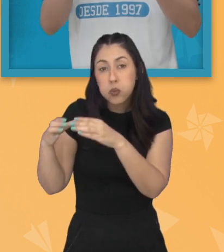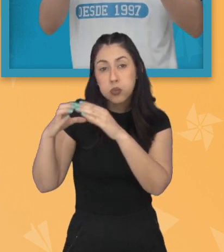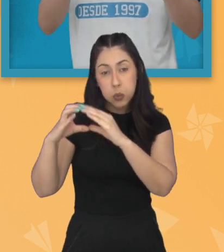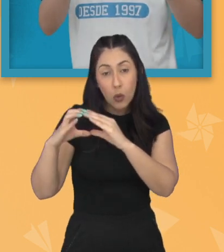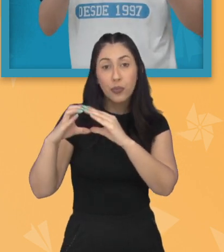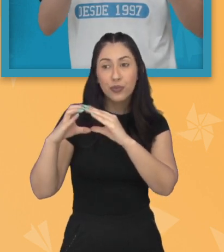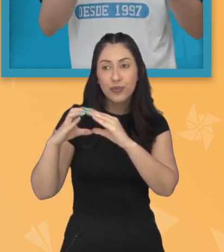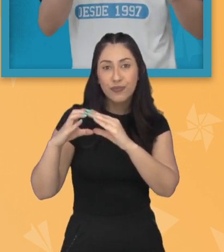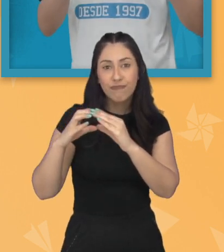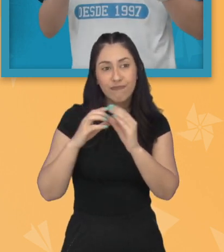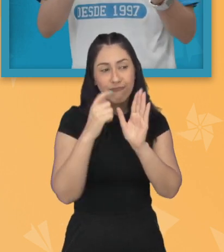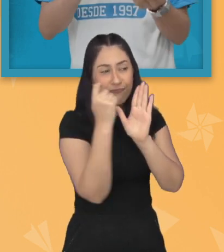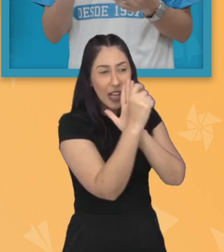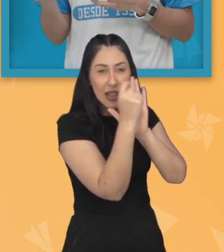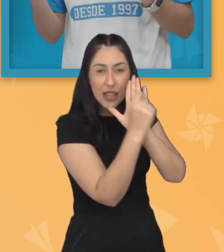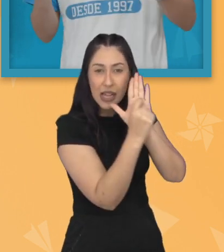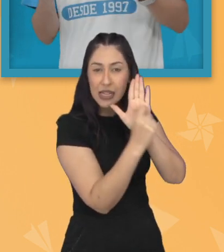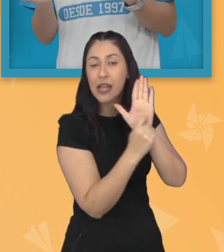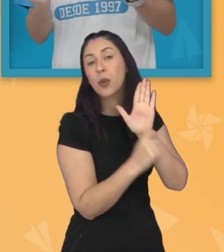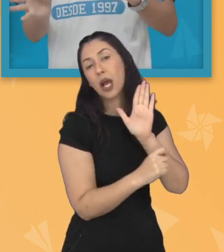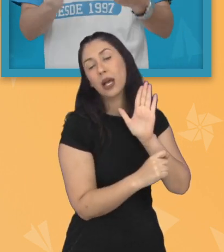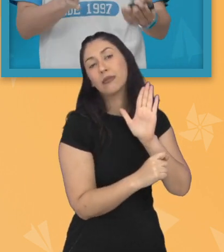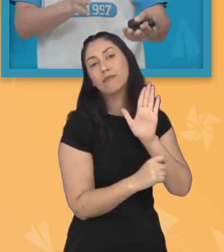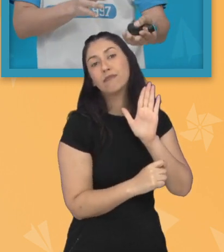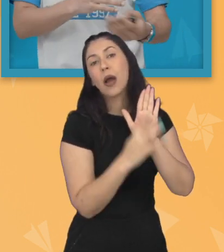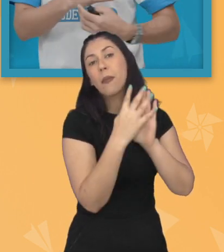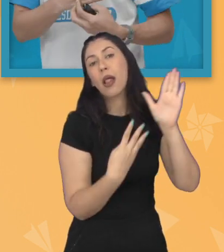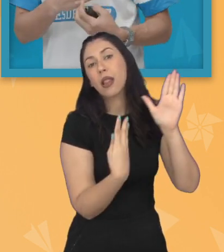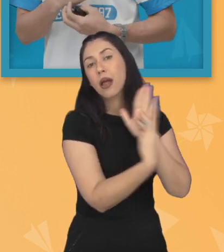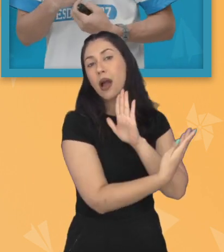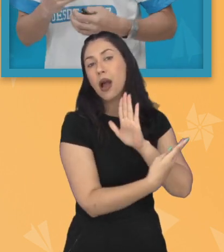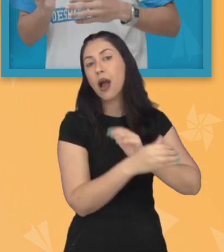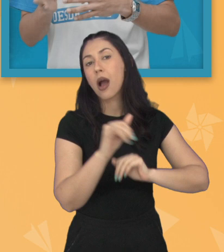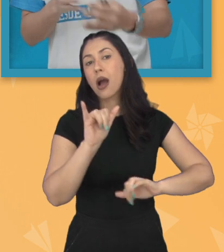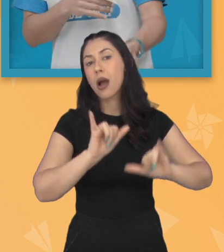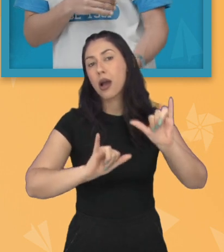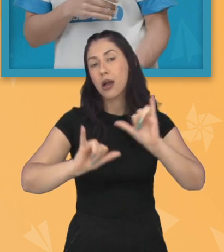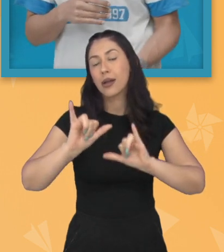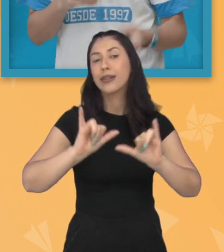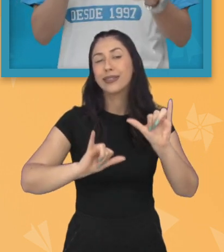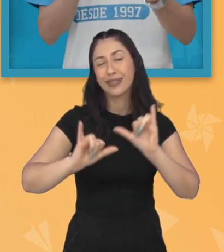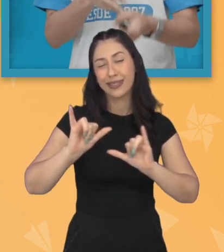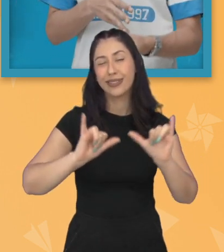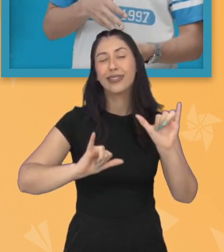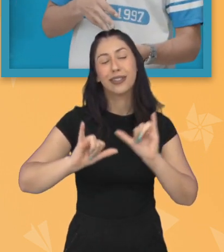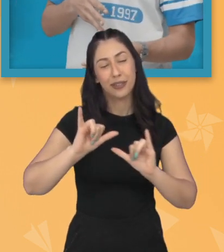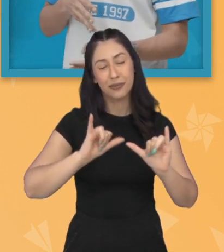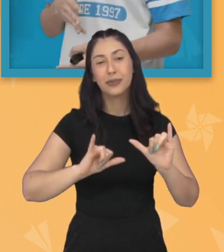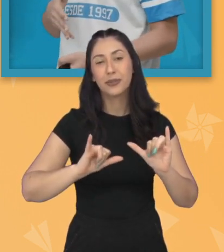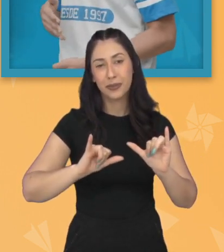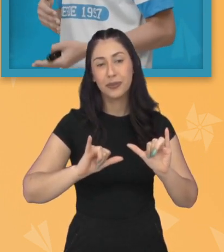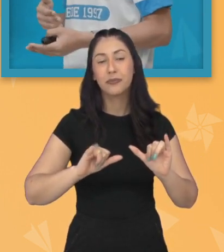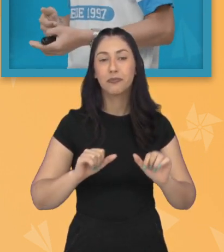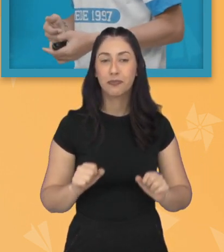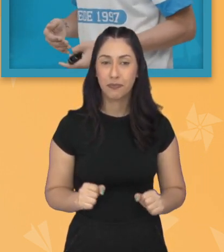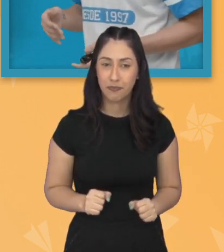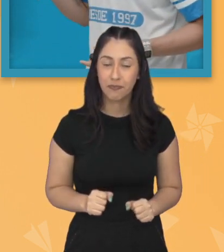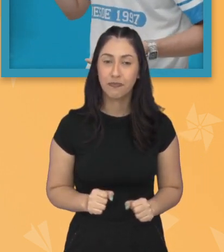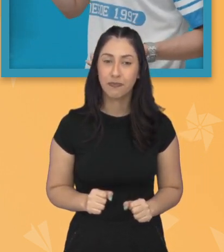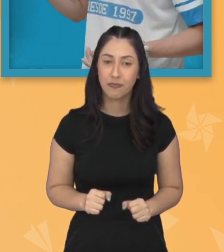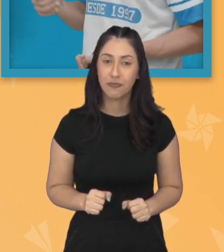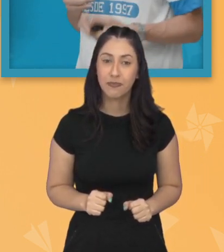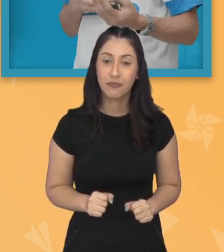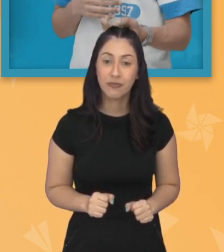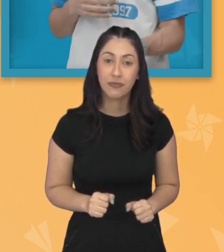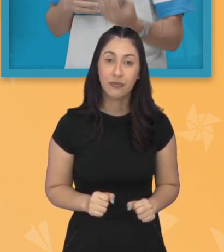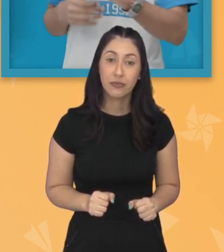de maneira a ter mais dados sobre alguns elementos químicos que já se sabiam também da existência deles àquela época, tudo bem?